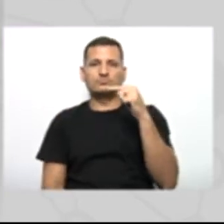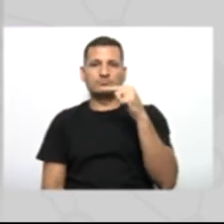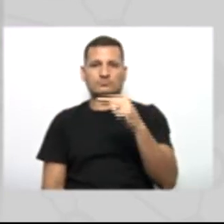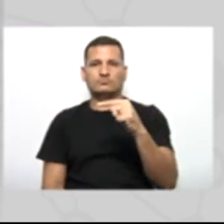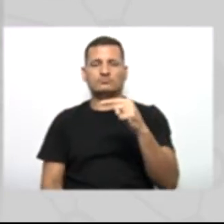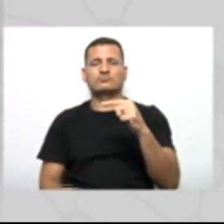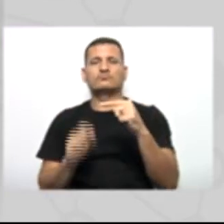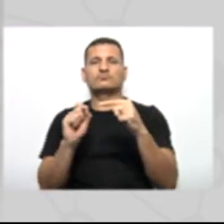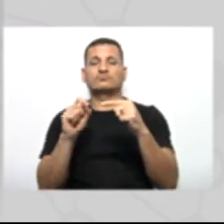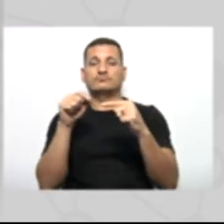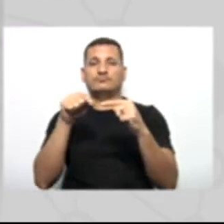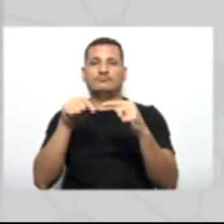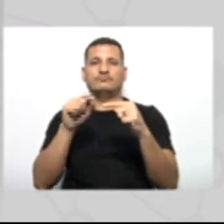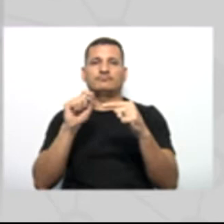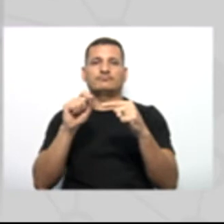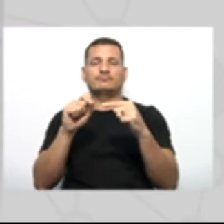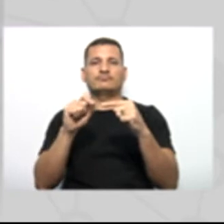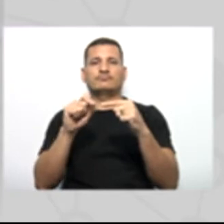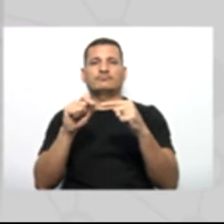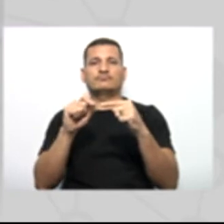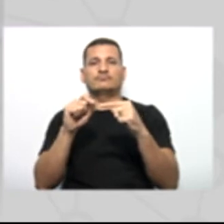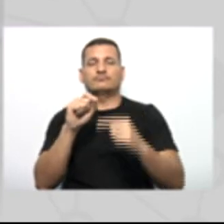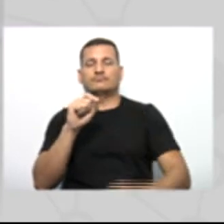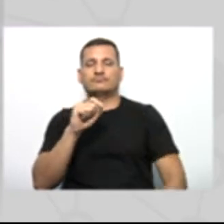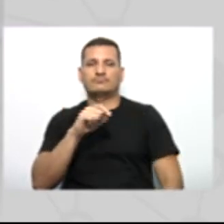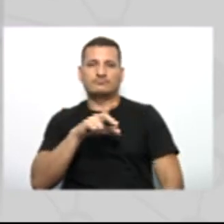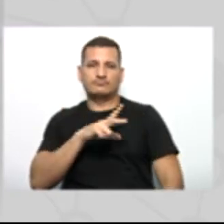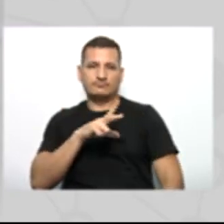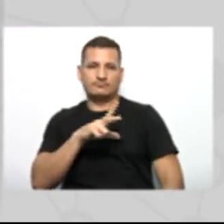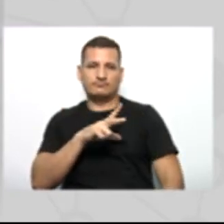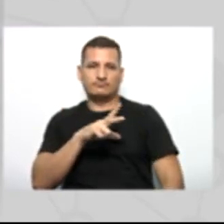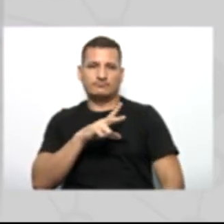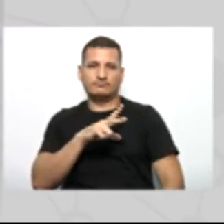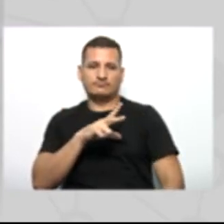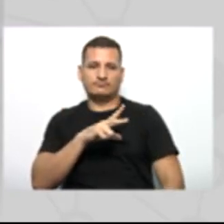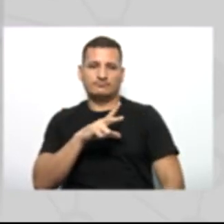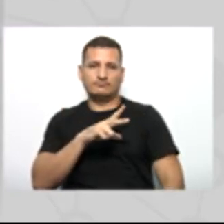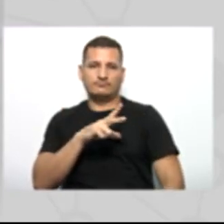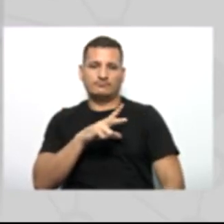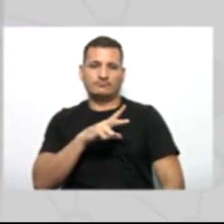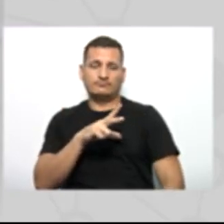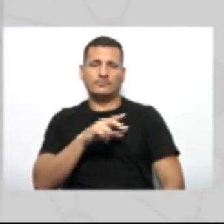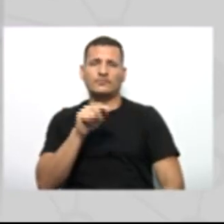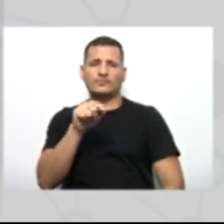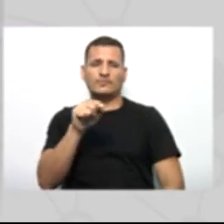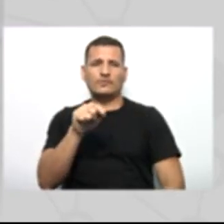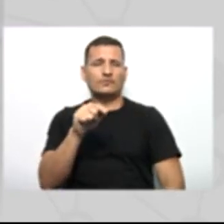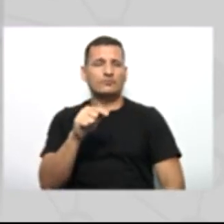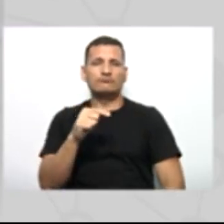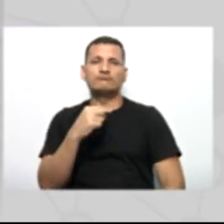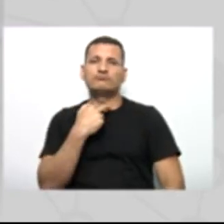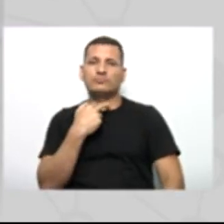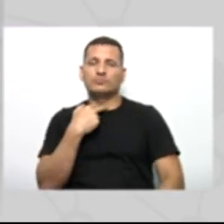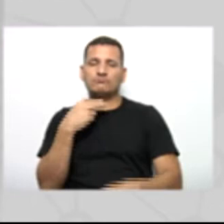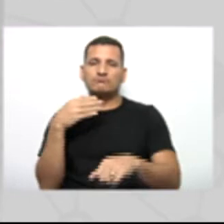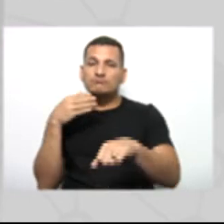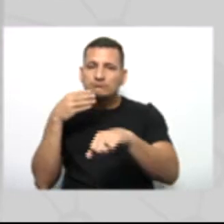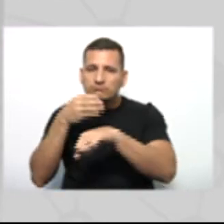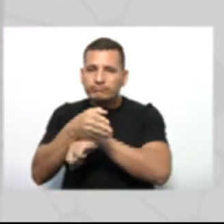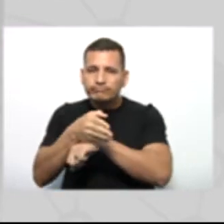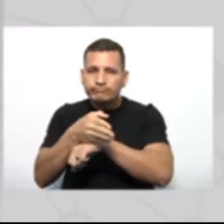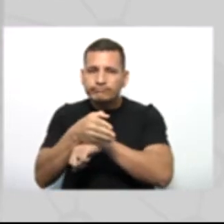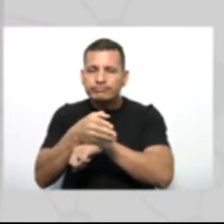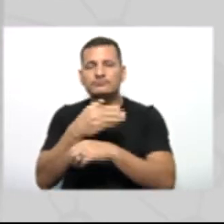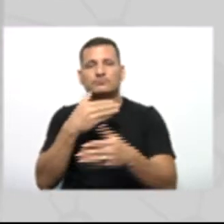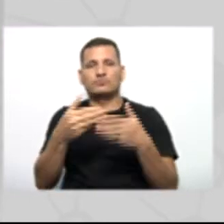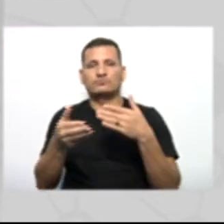está transformando esse atributo público num atributo do tipo privado. E esse atributo do tipo privado, ele não pode ser acessado diretamente.